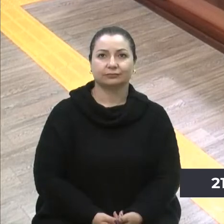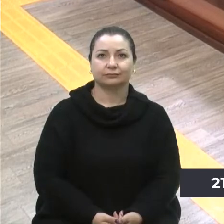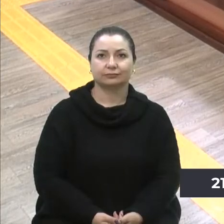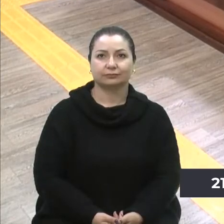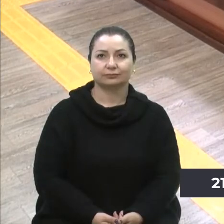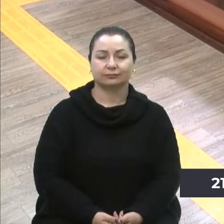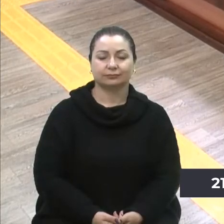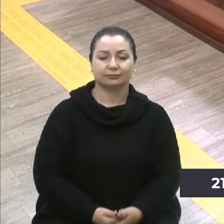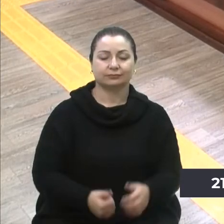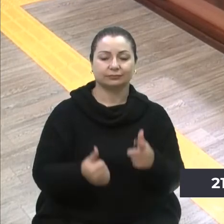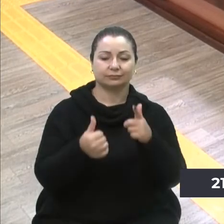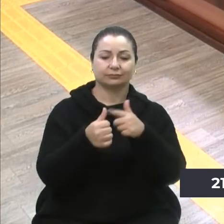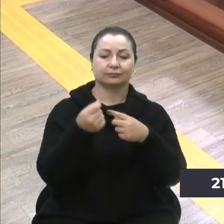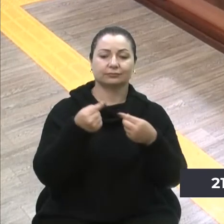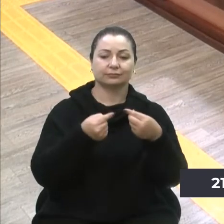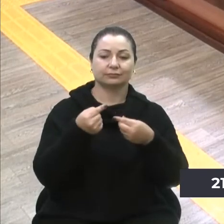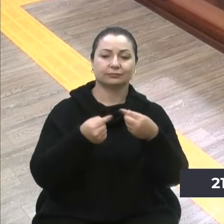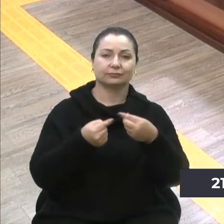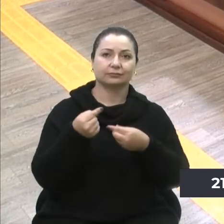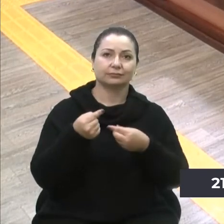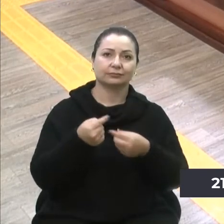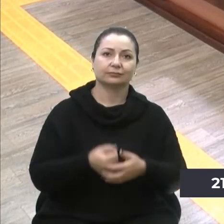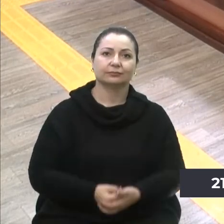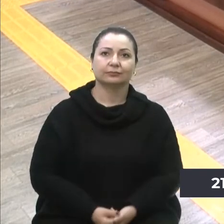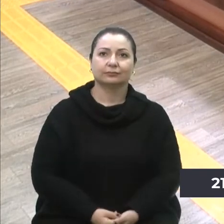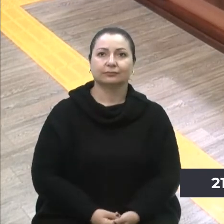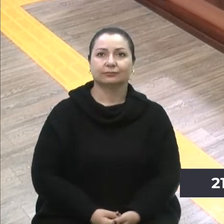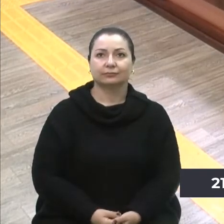Em primeira discussão,